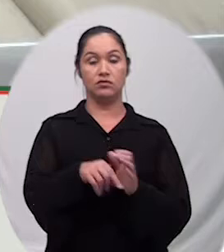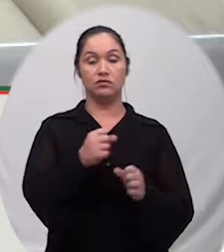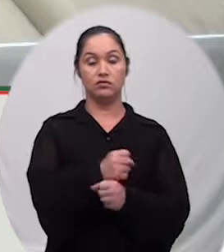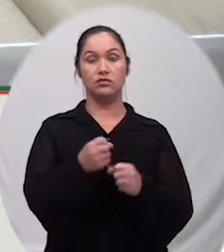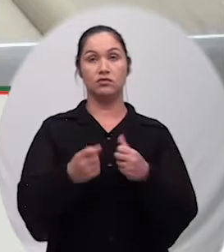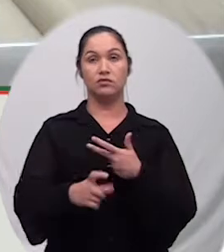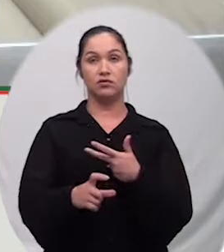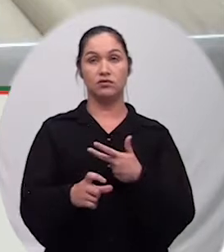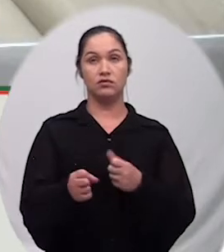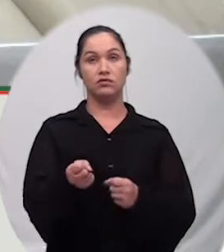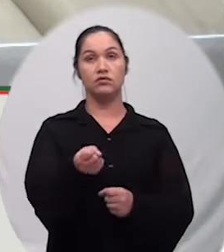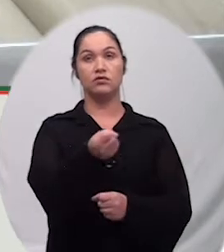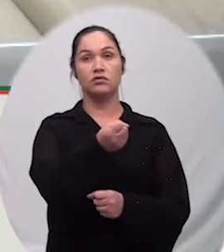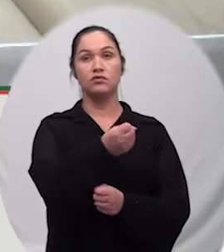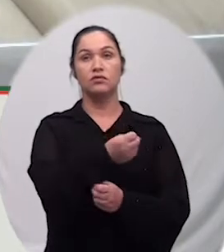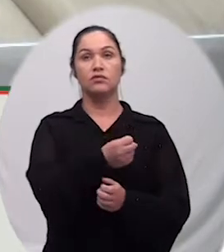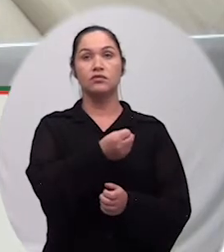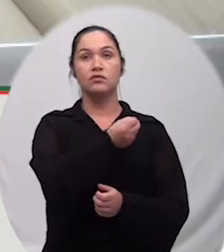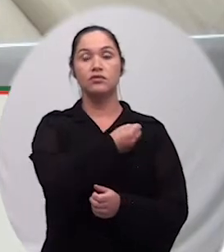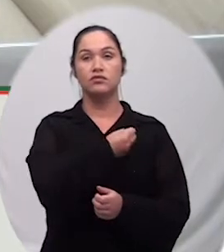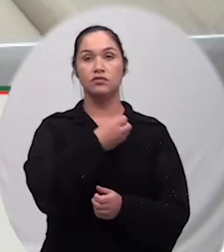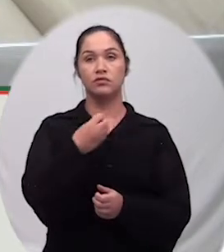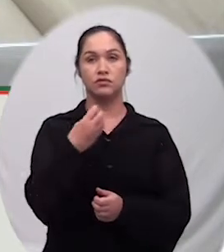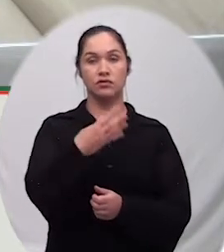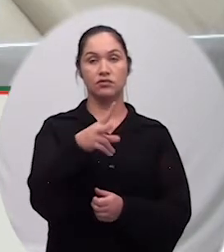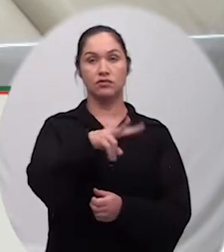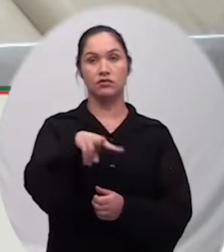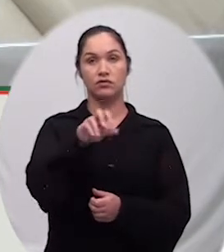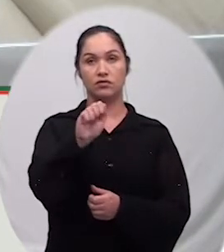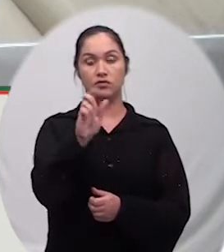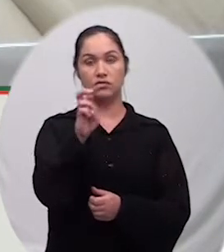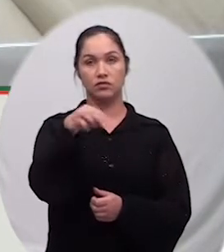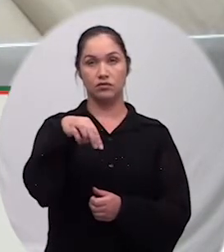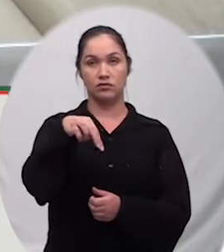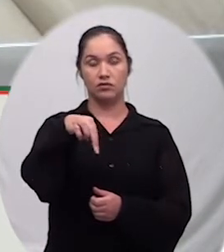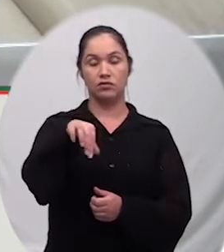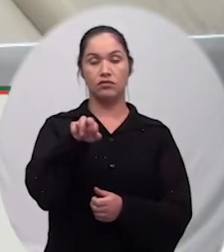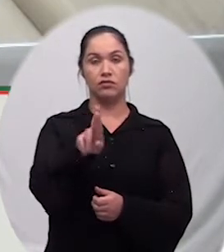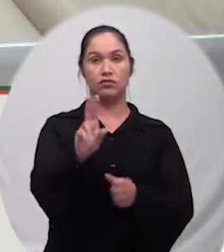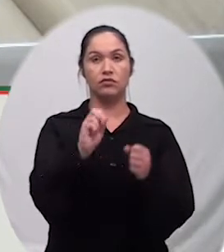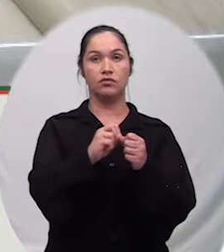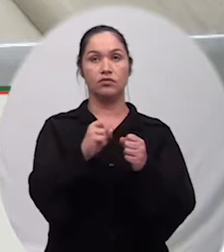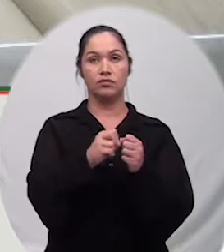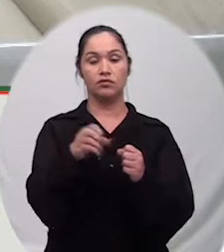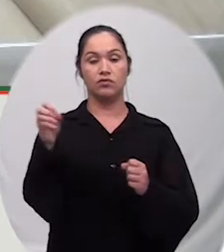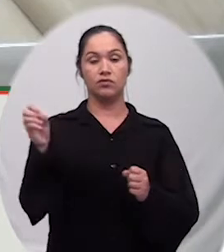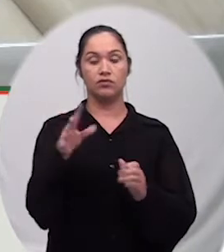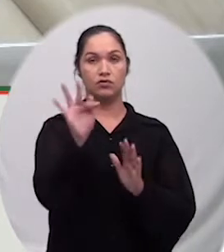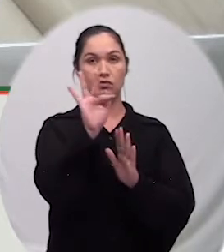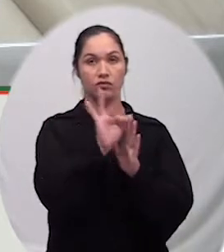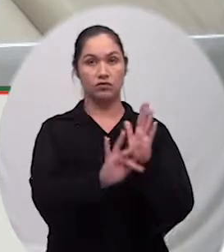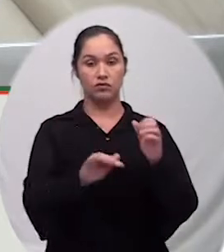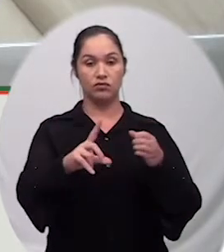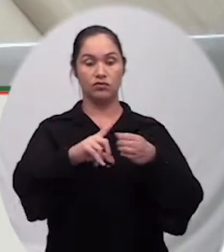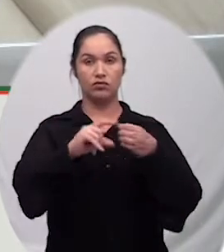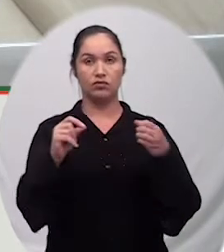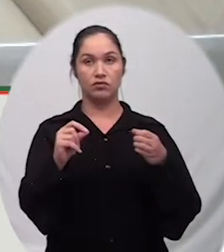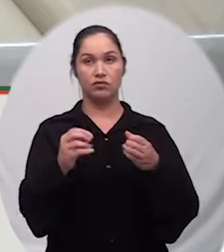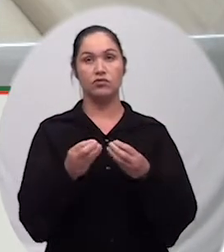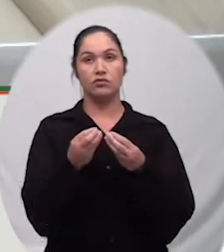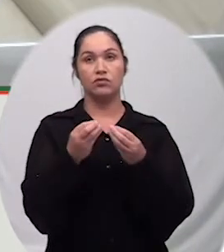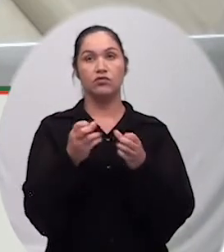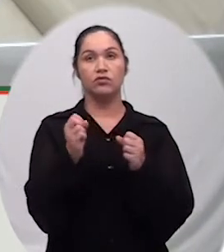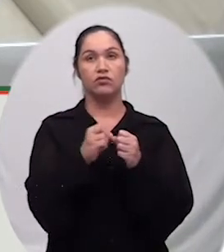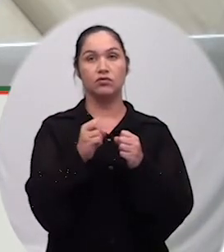Legislativo PLC 04/18, proposto pelo vereador Ademir José Honorato, que dá nova redação ao artigo 267 da